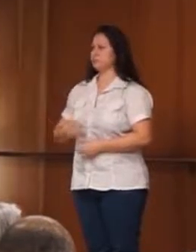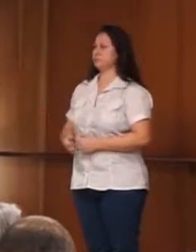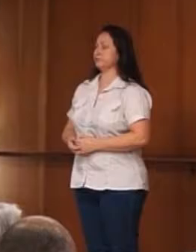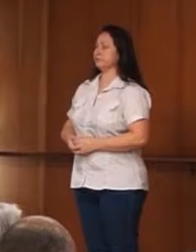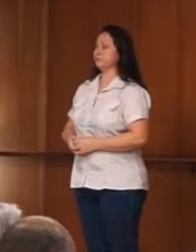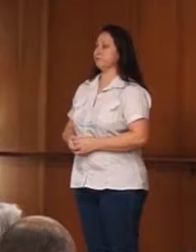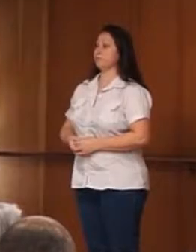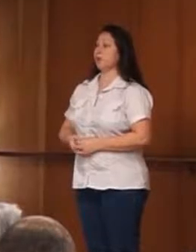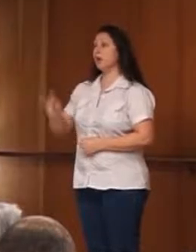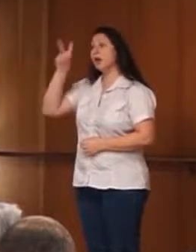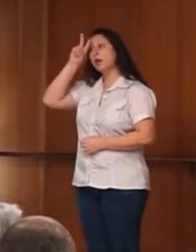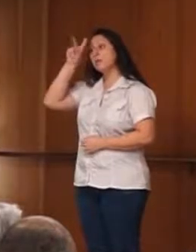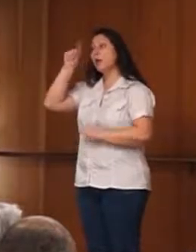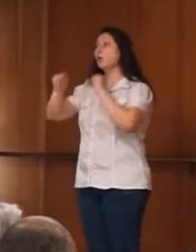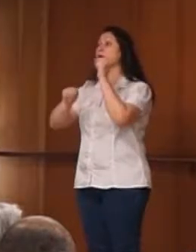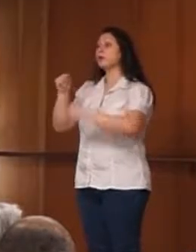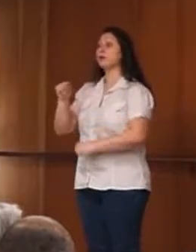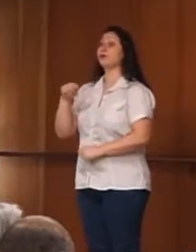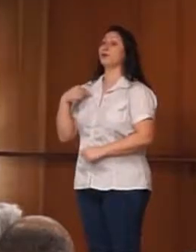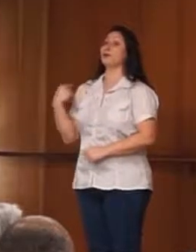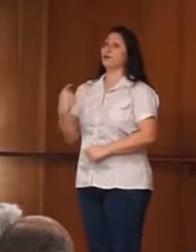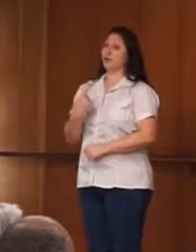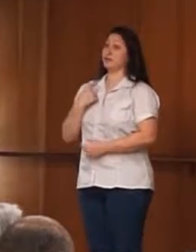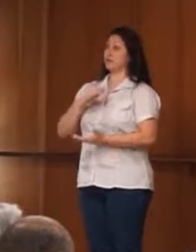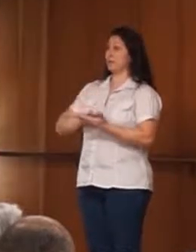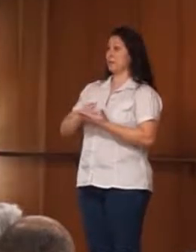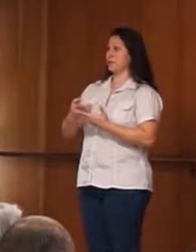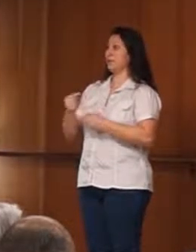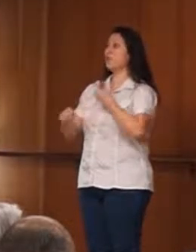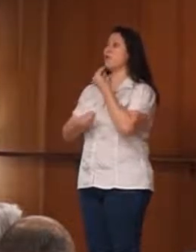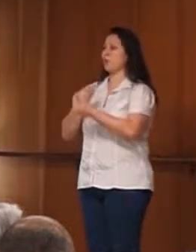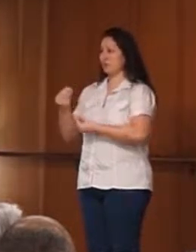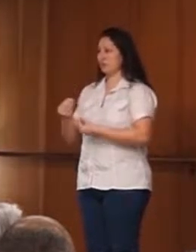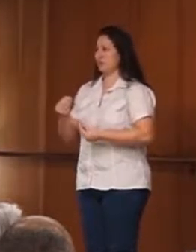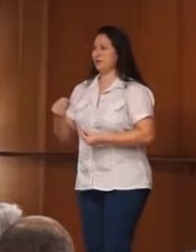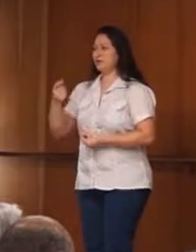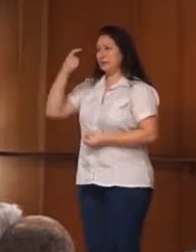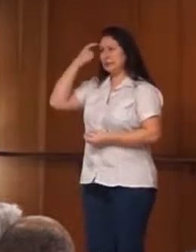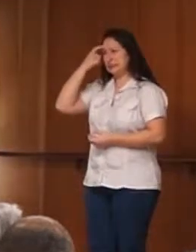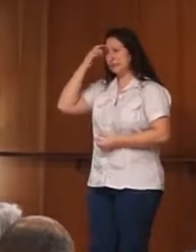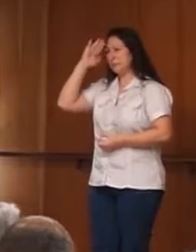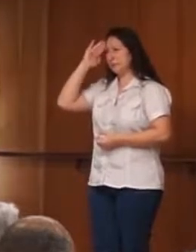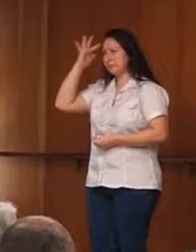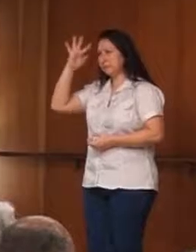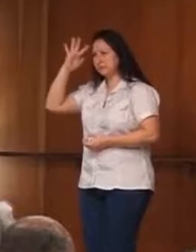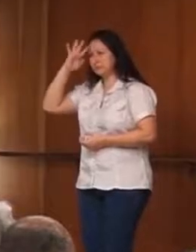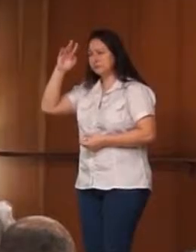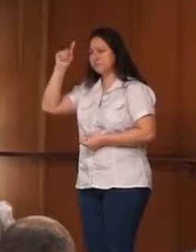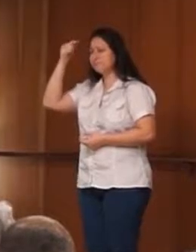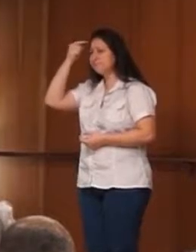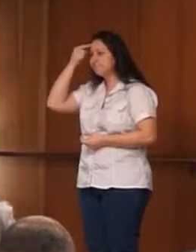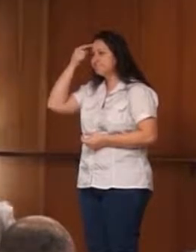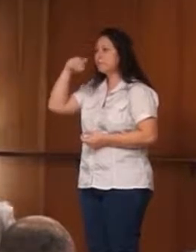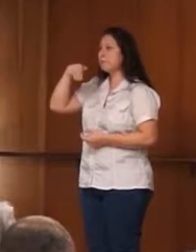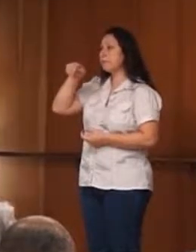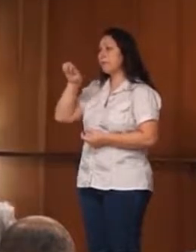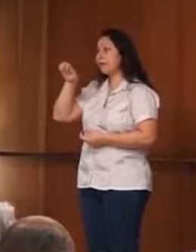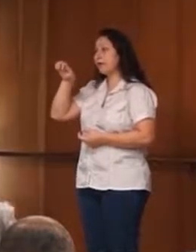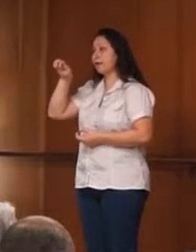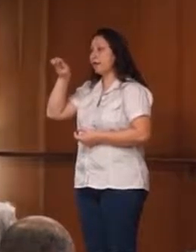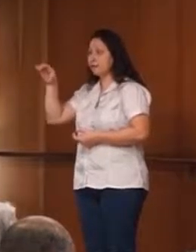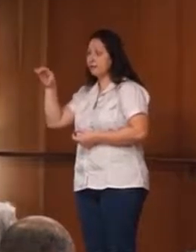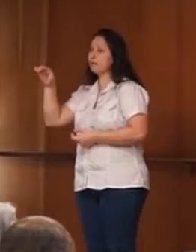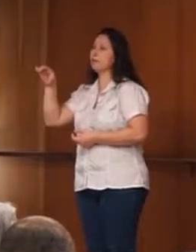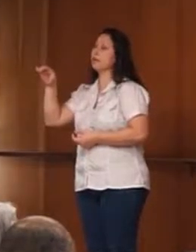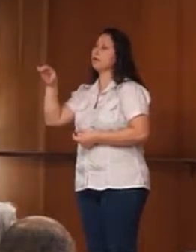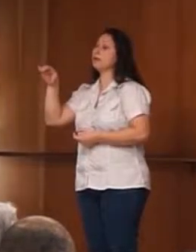pela nossa interpretação, a medida do MEC recomenda também o alcance das